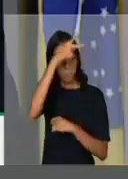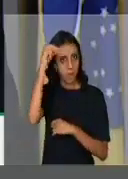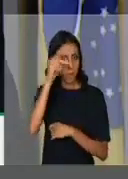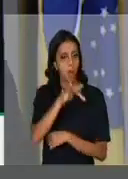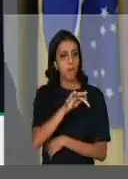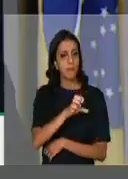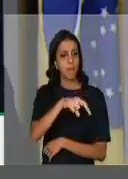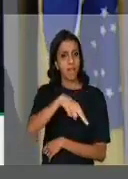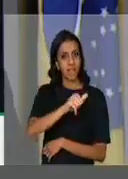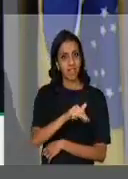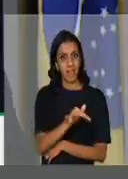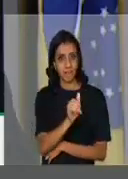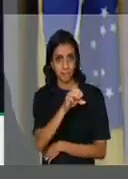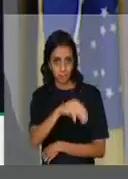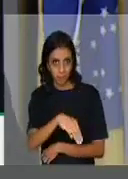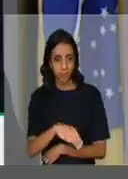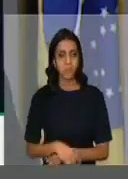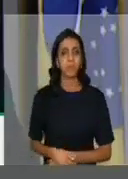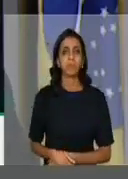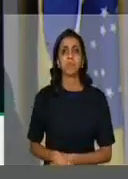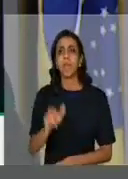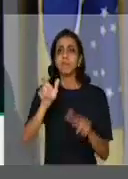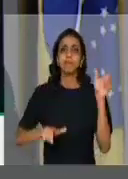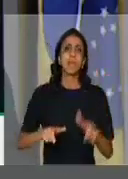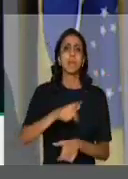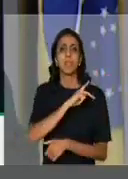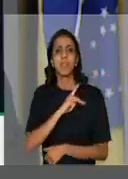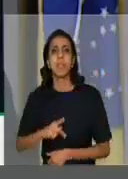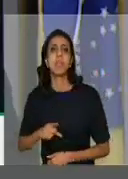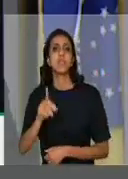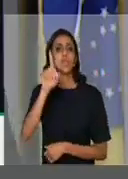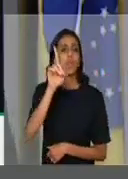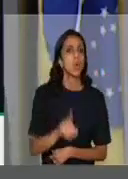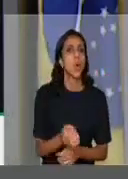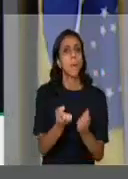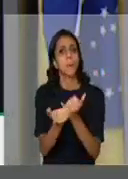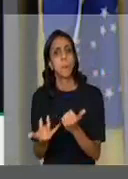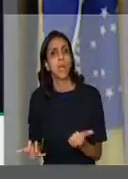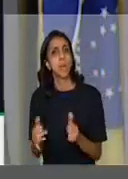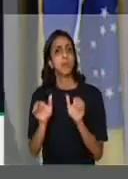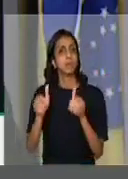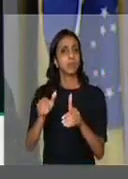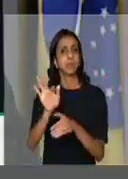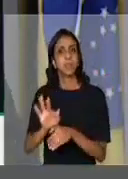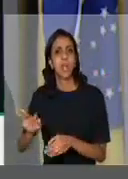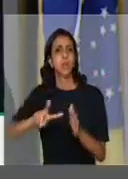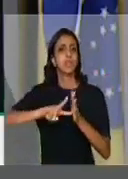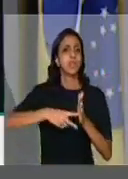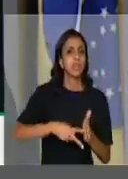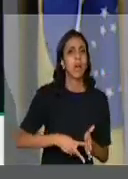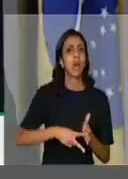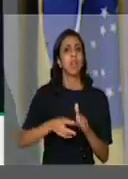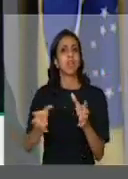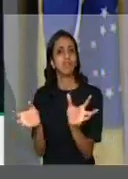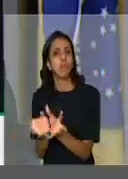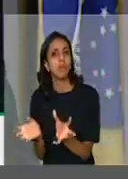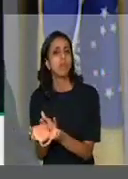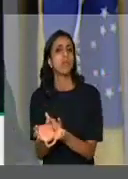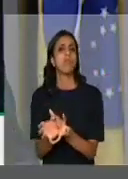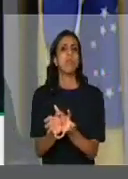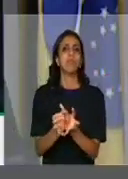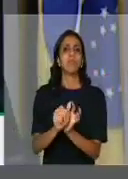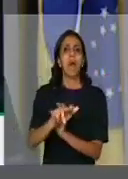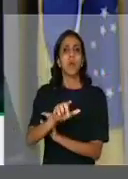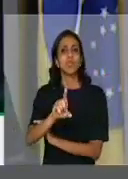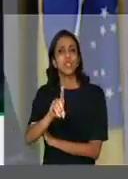Municipais, FENAFIM. Senhores presidentes, diretores, membros de federações, de sindicatos, de entidades